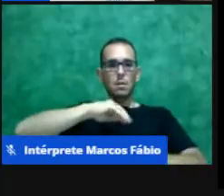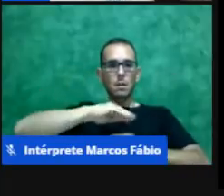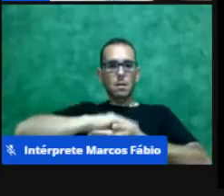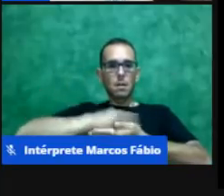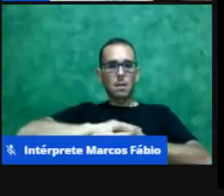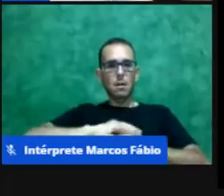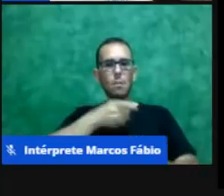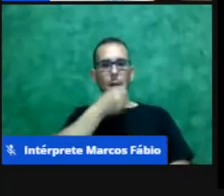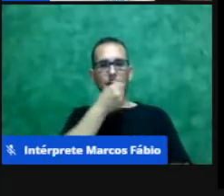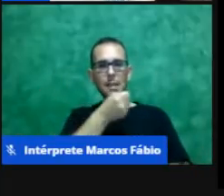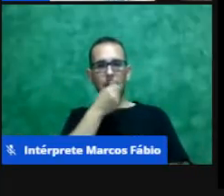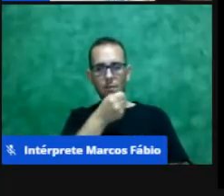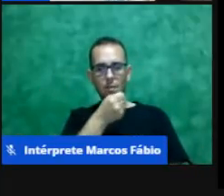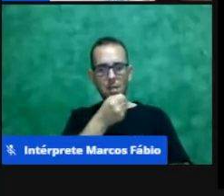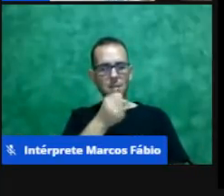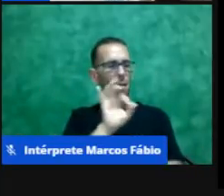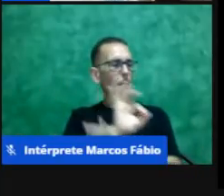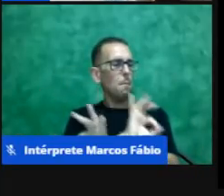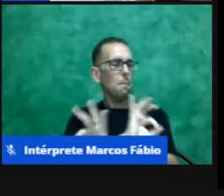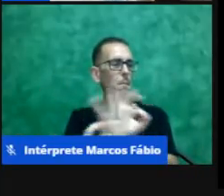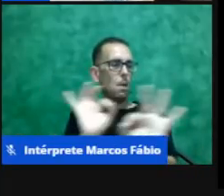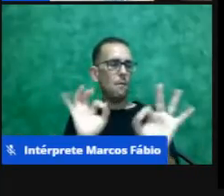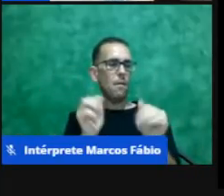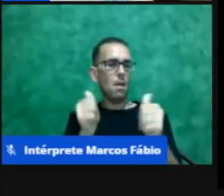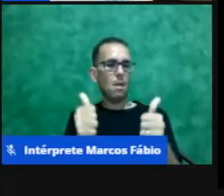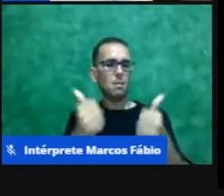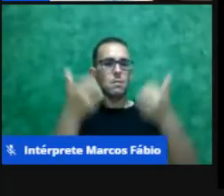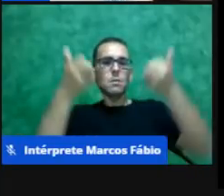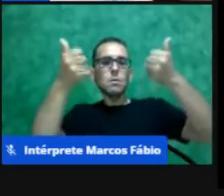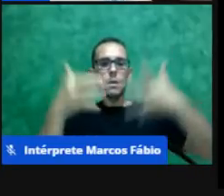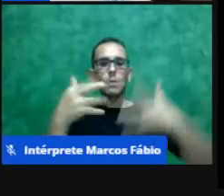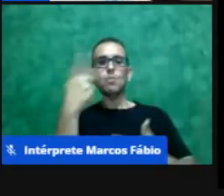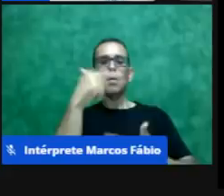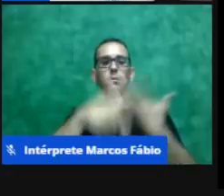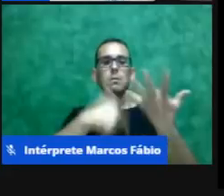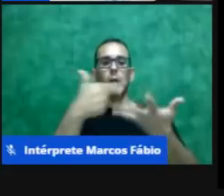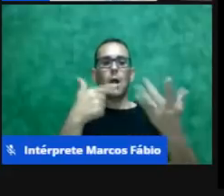Uma entrevista sensacional, falando do seu trabalho.